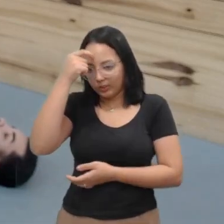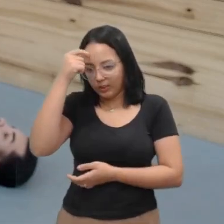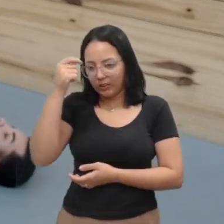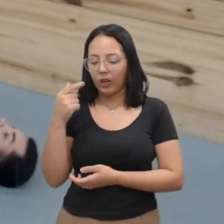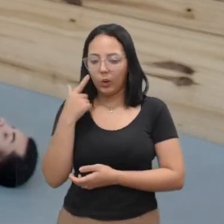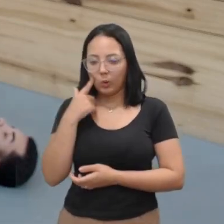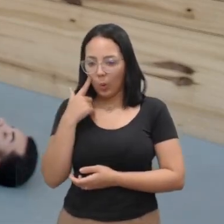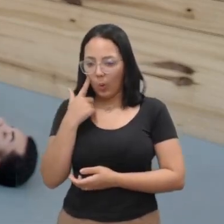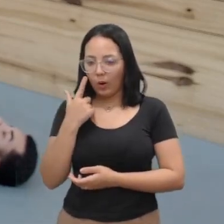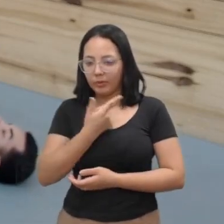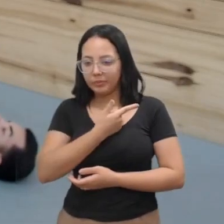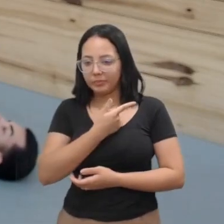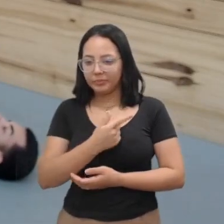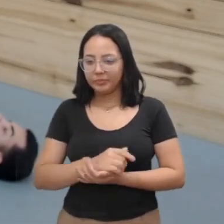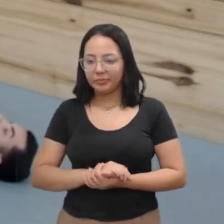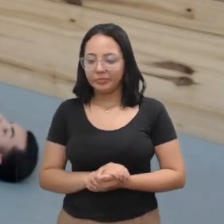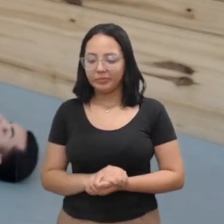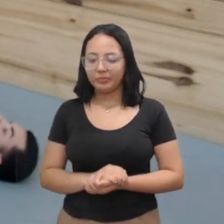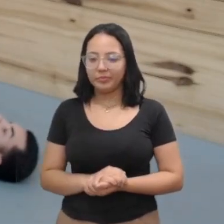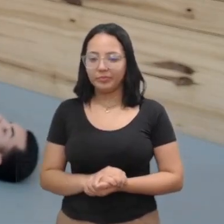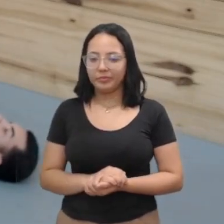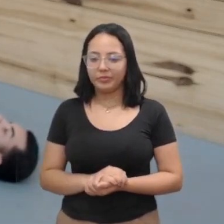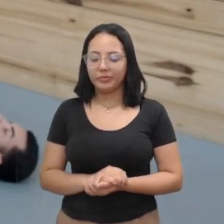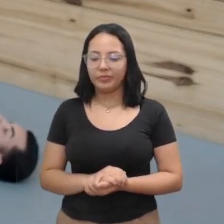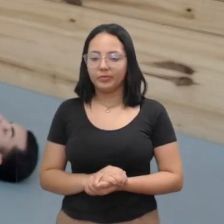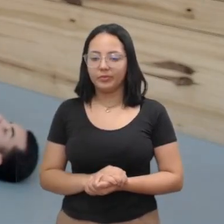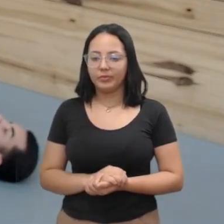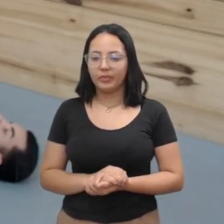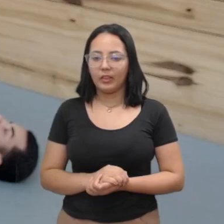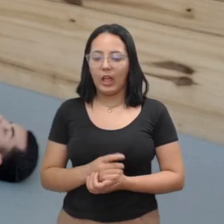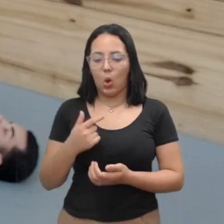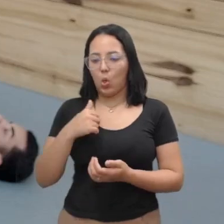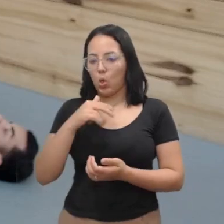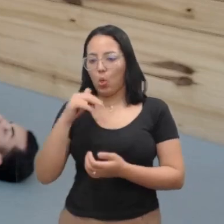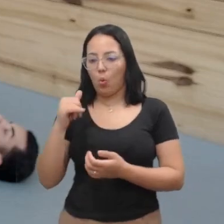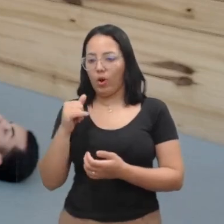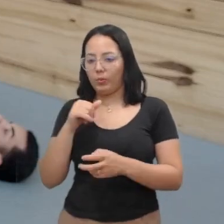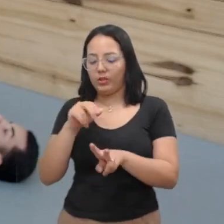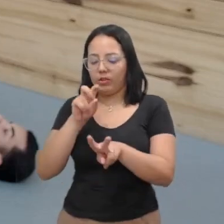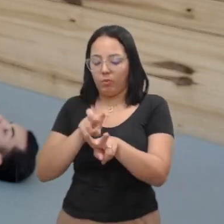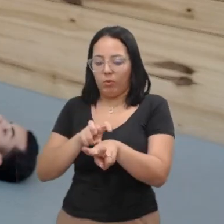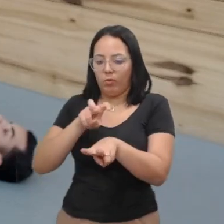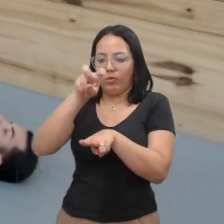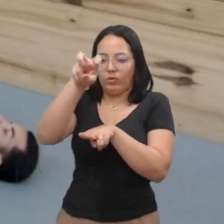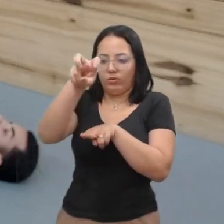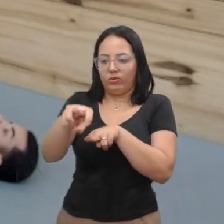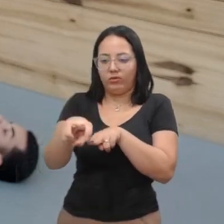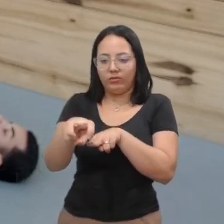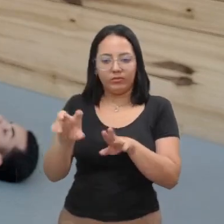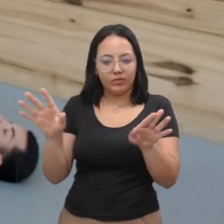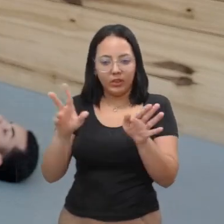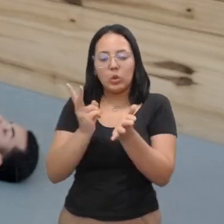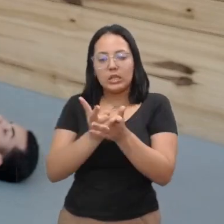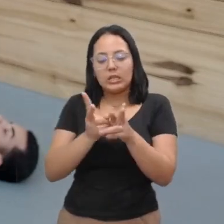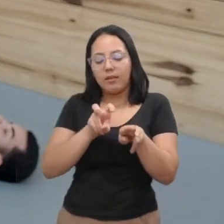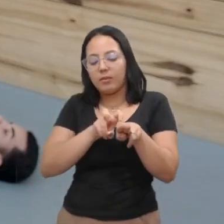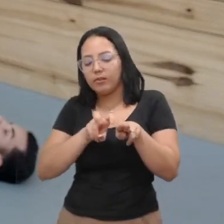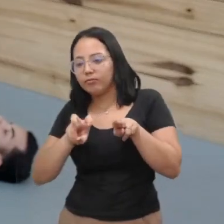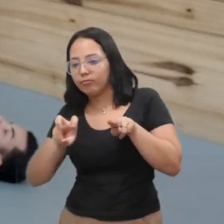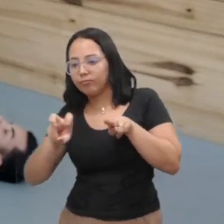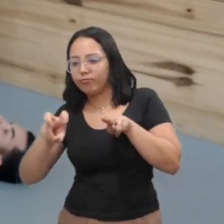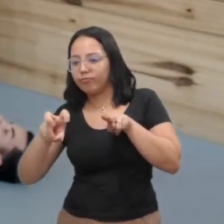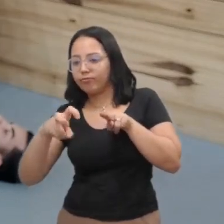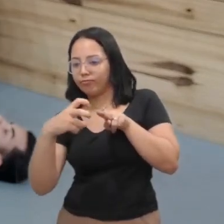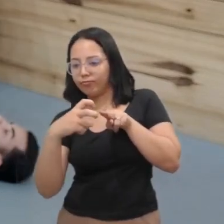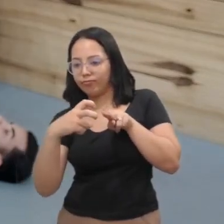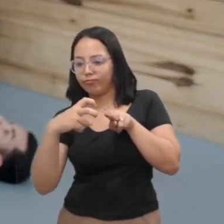me aproximar dela, tá? Nunca passar por cima da vítima, ok? Sempre pelas laterais. E